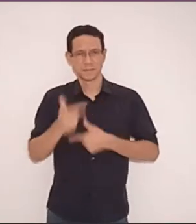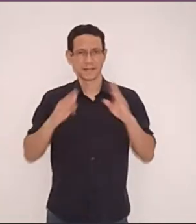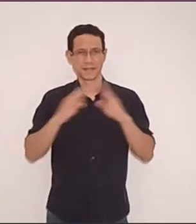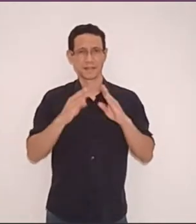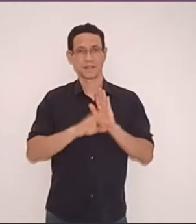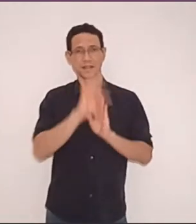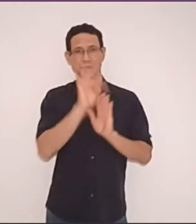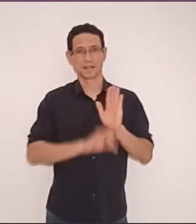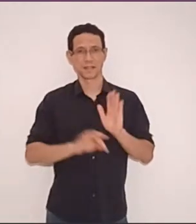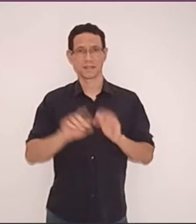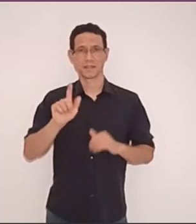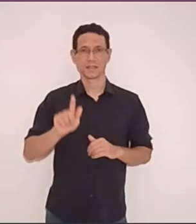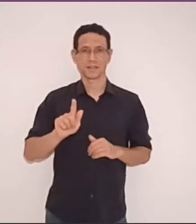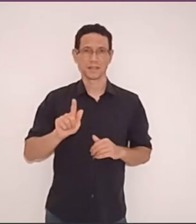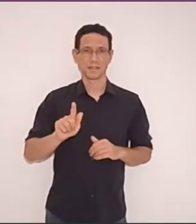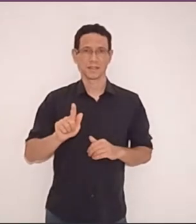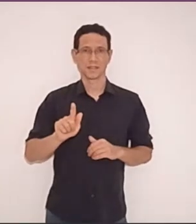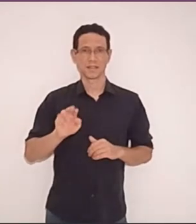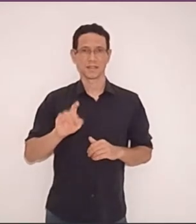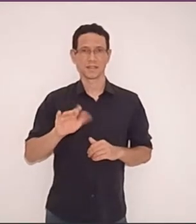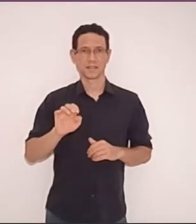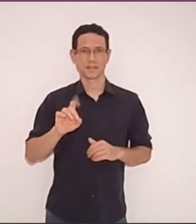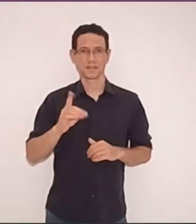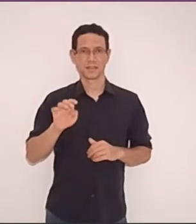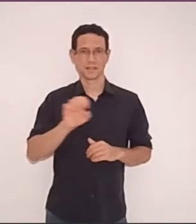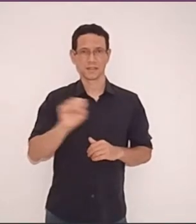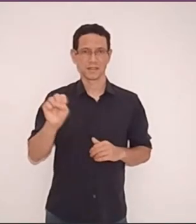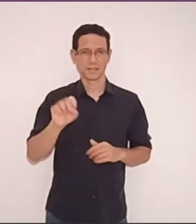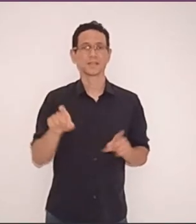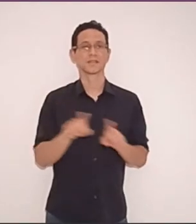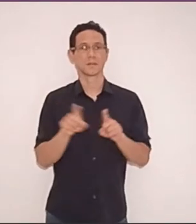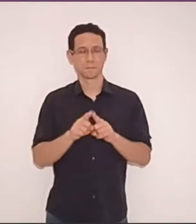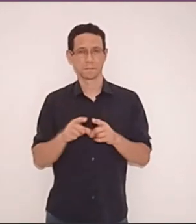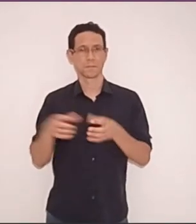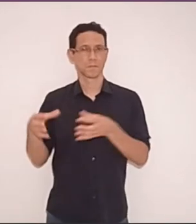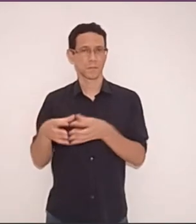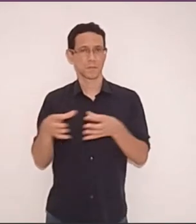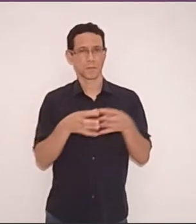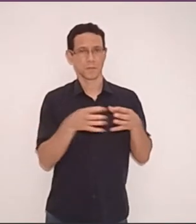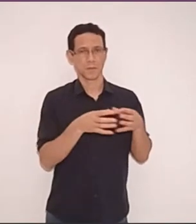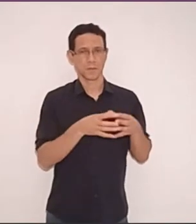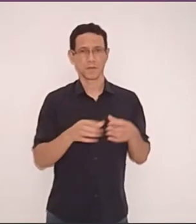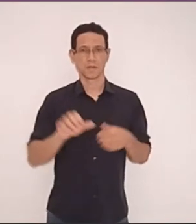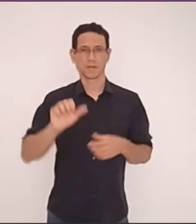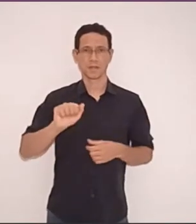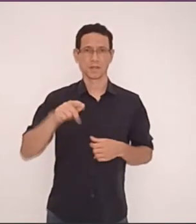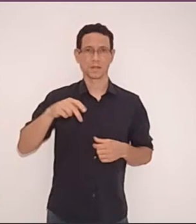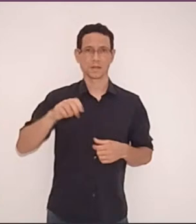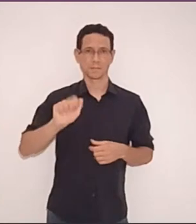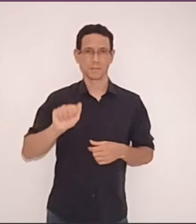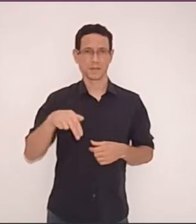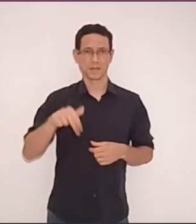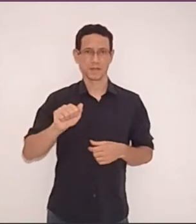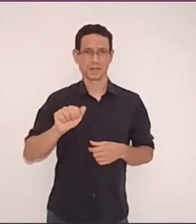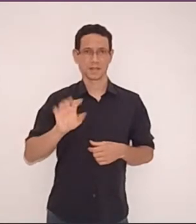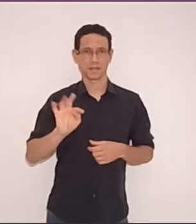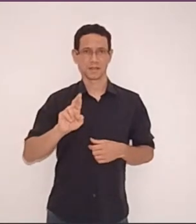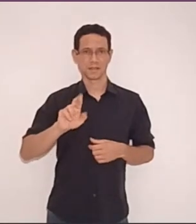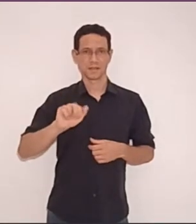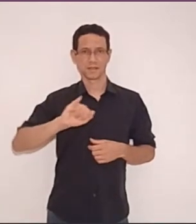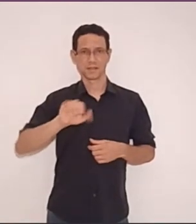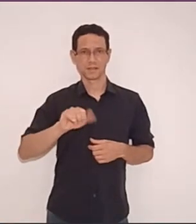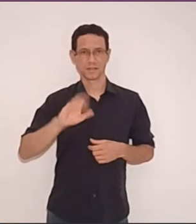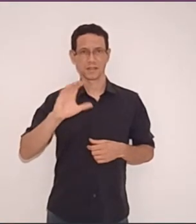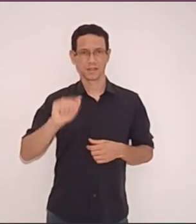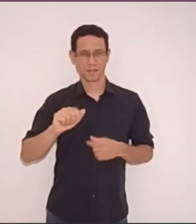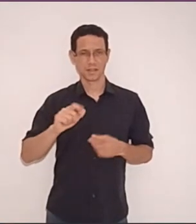bastante textos no sites de ele é 10 tanto também nas organizações né como a pena trágica Federação Nacional